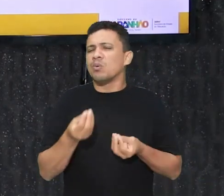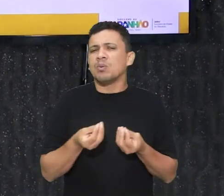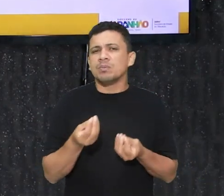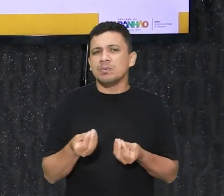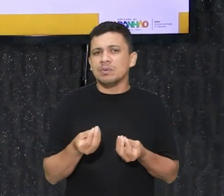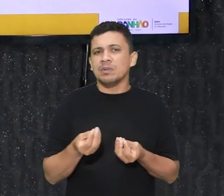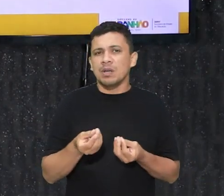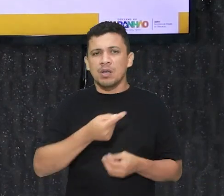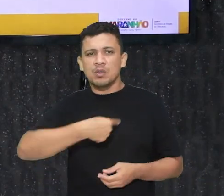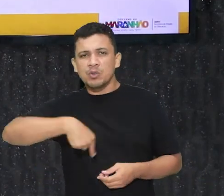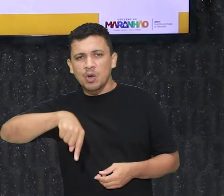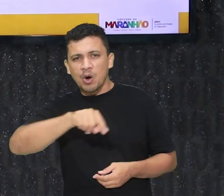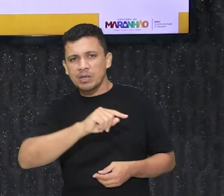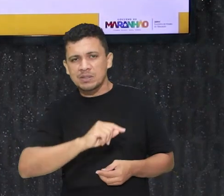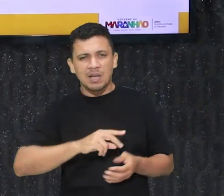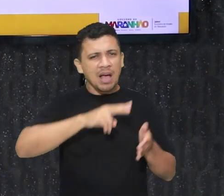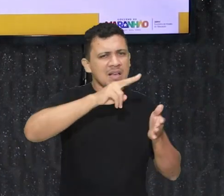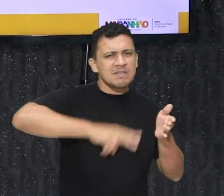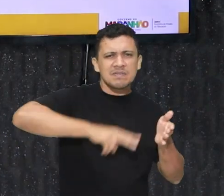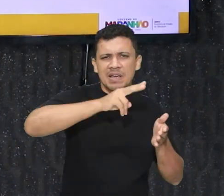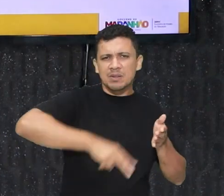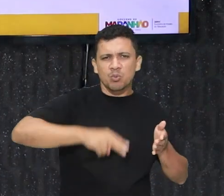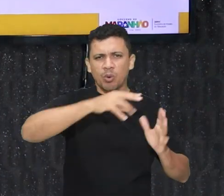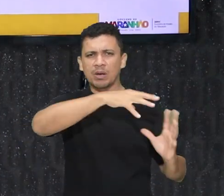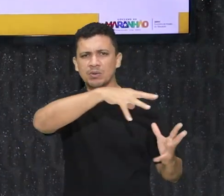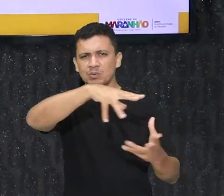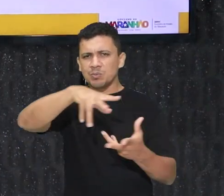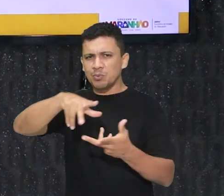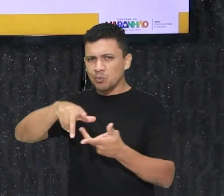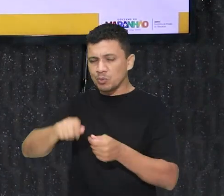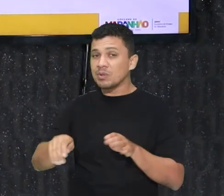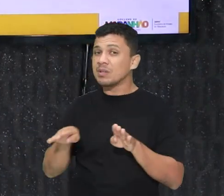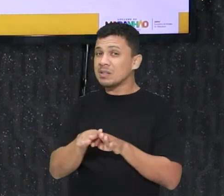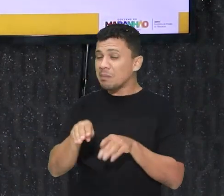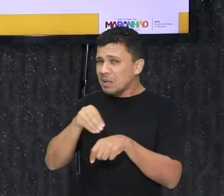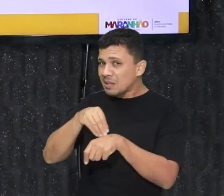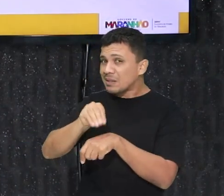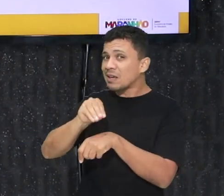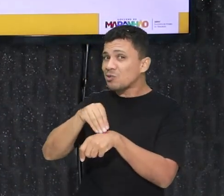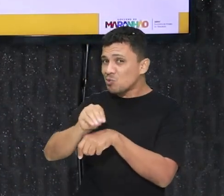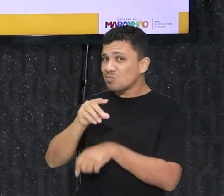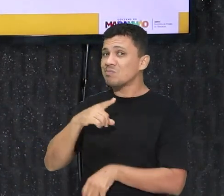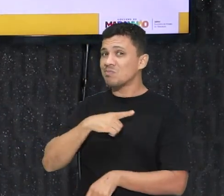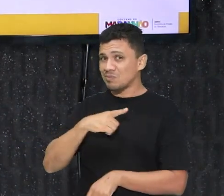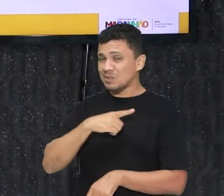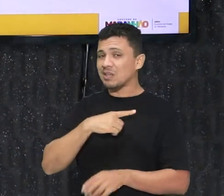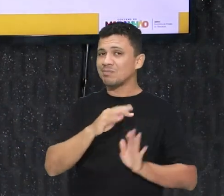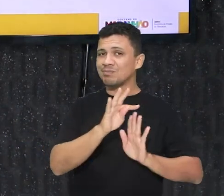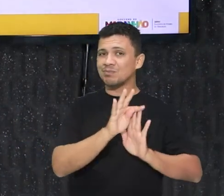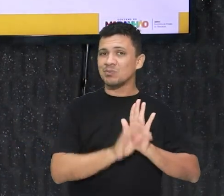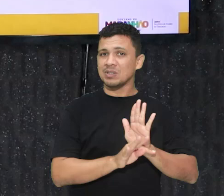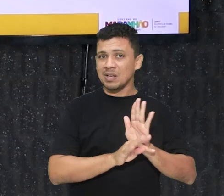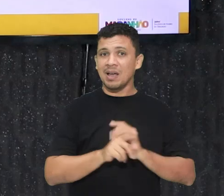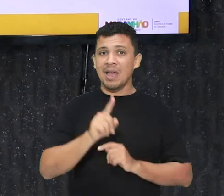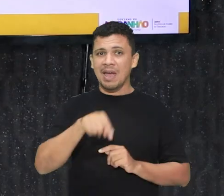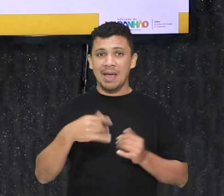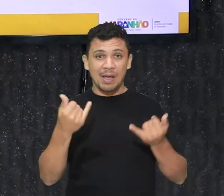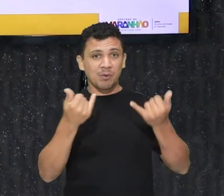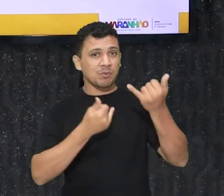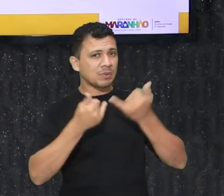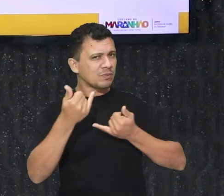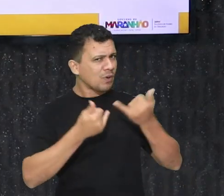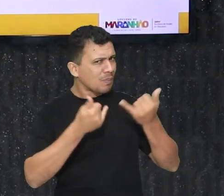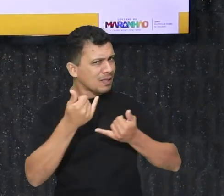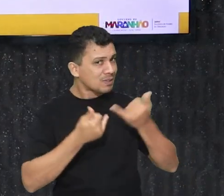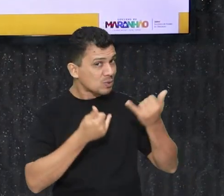através da nossa leitura de mundo e das pistas que o texto nos dá. Isso são informações